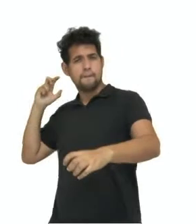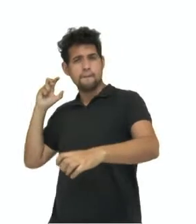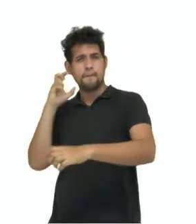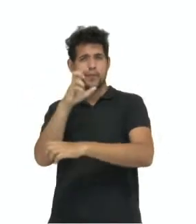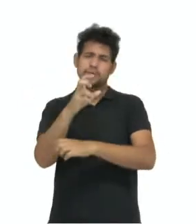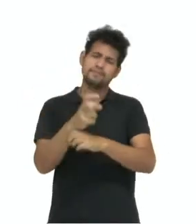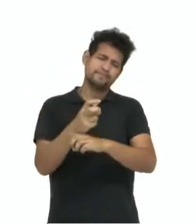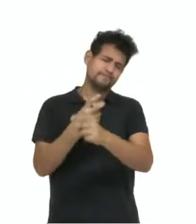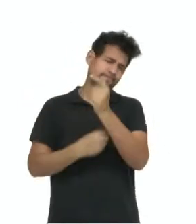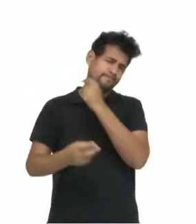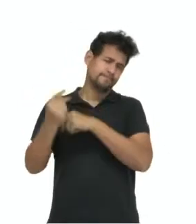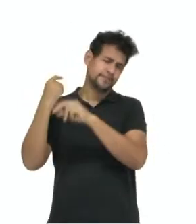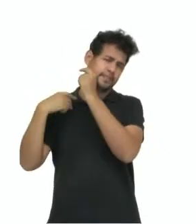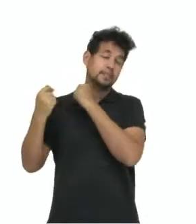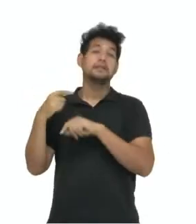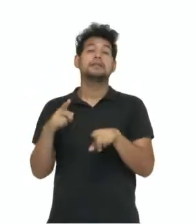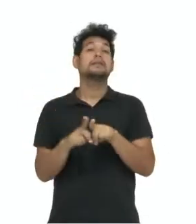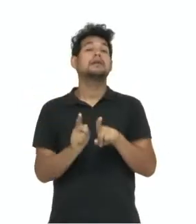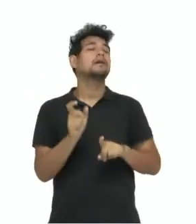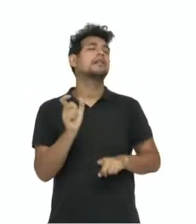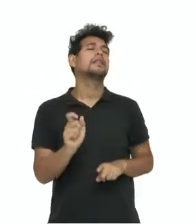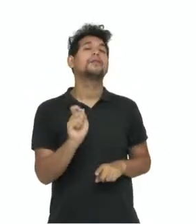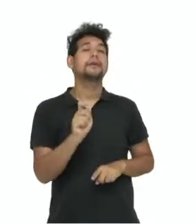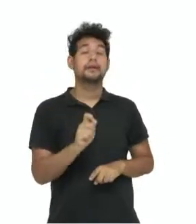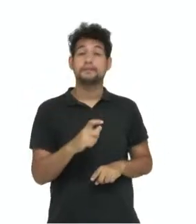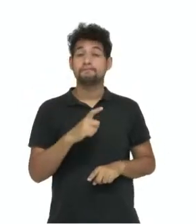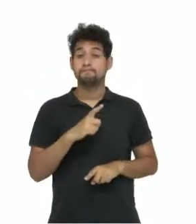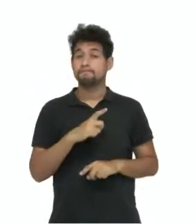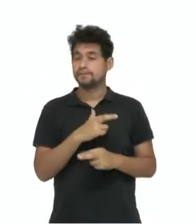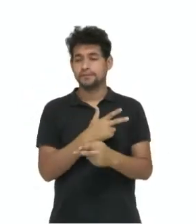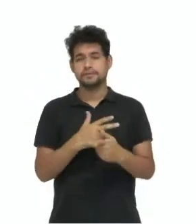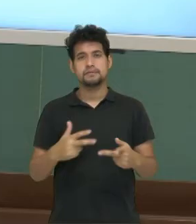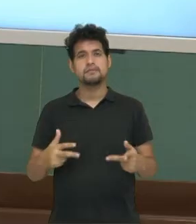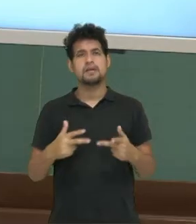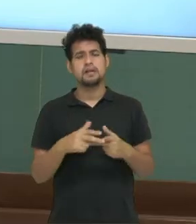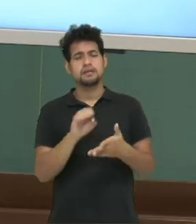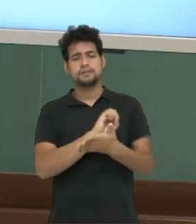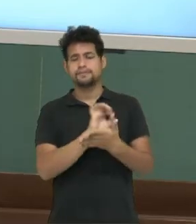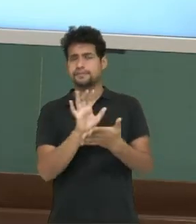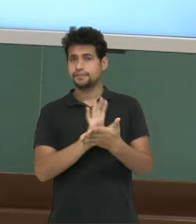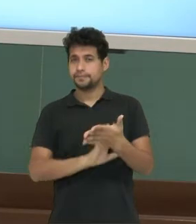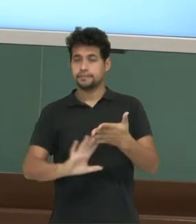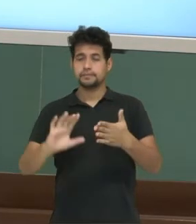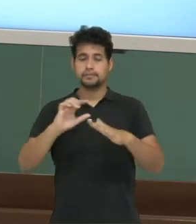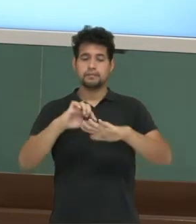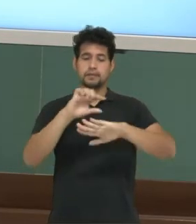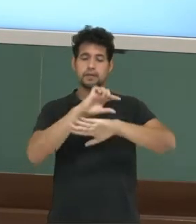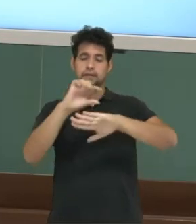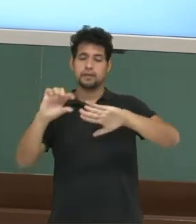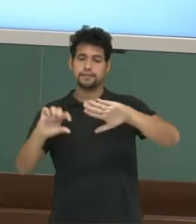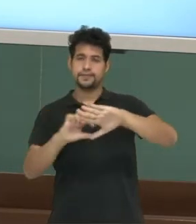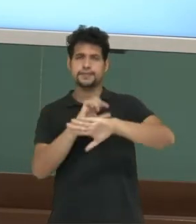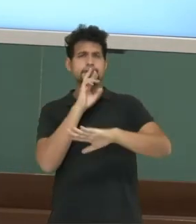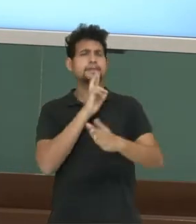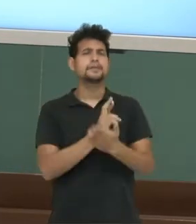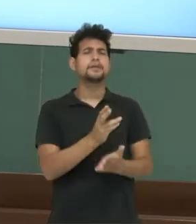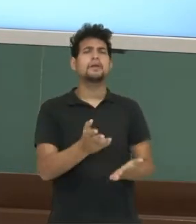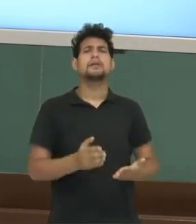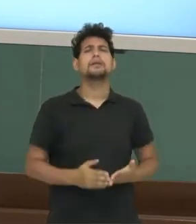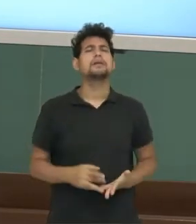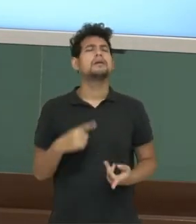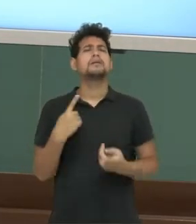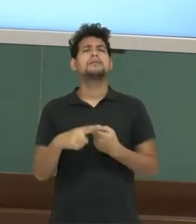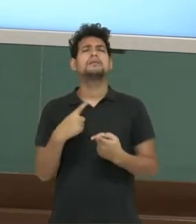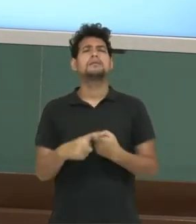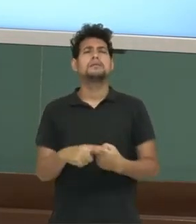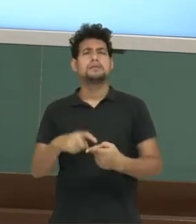civilização. Caracteriza-se por ter provas de pista e de campo. Responda no seu caderno. Por que os